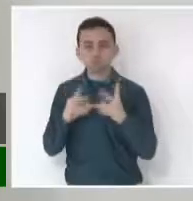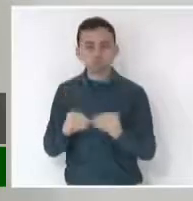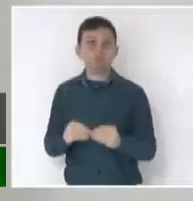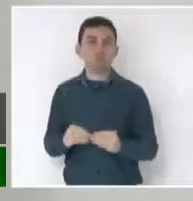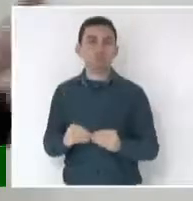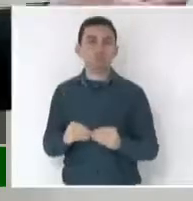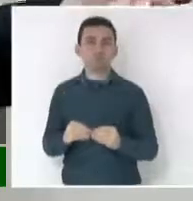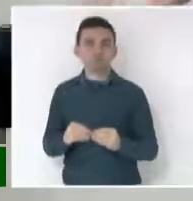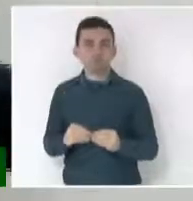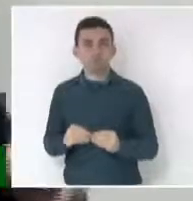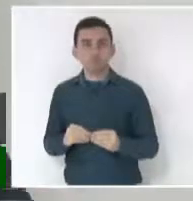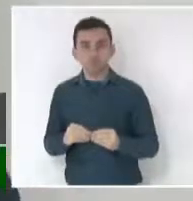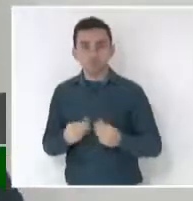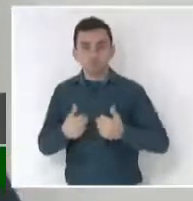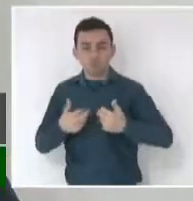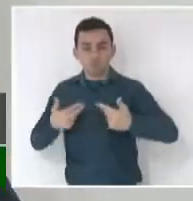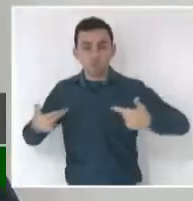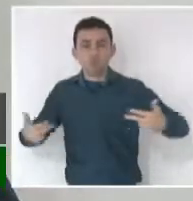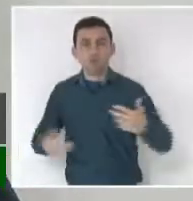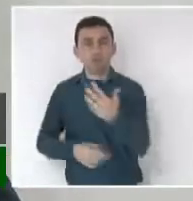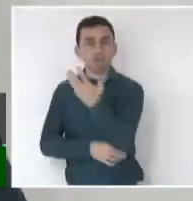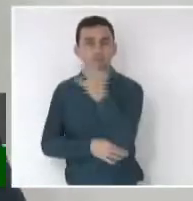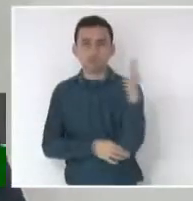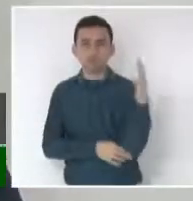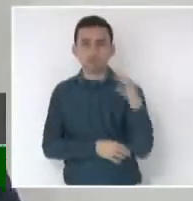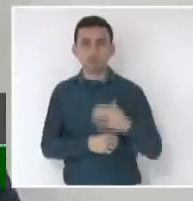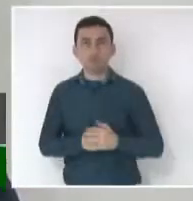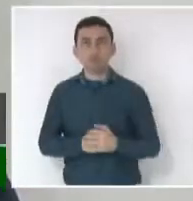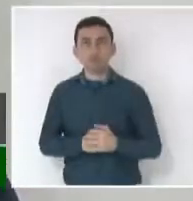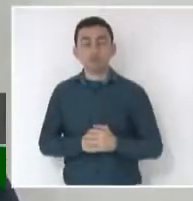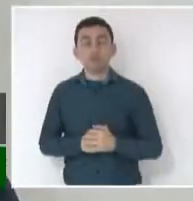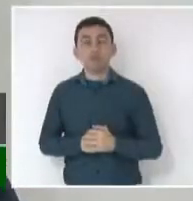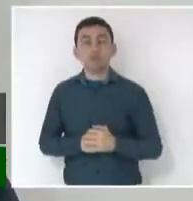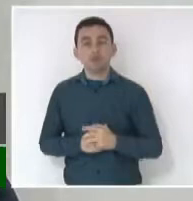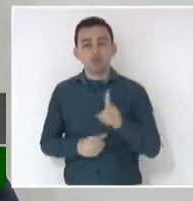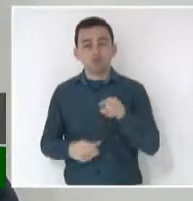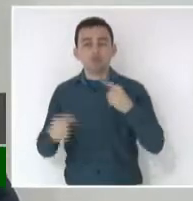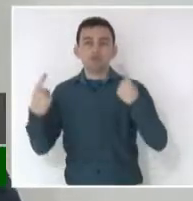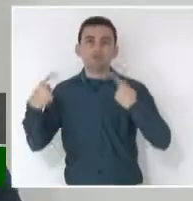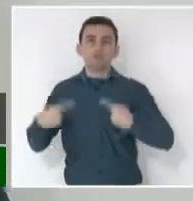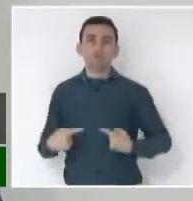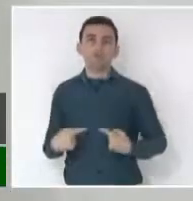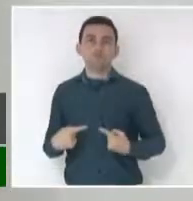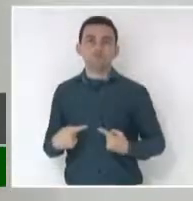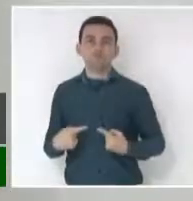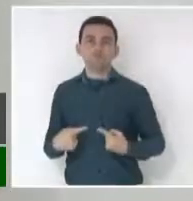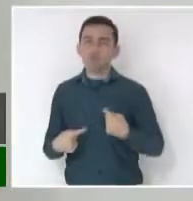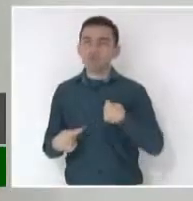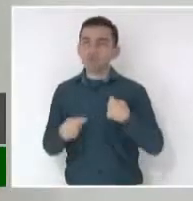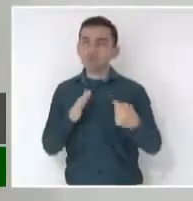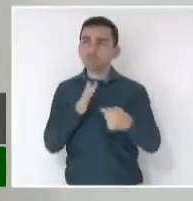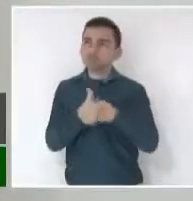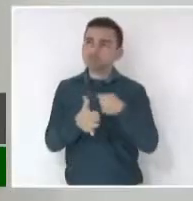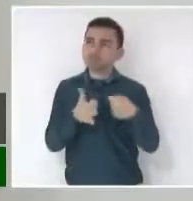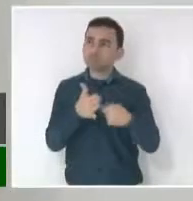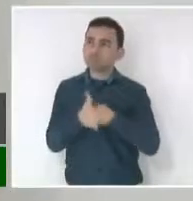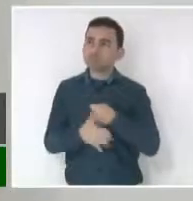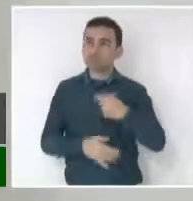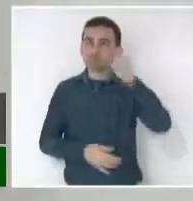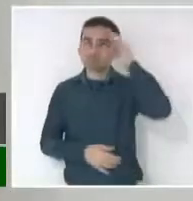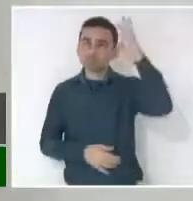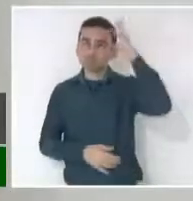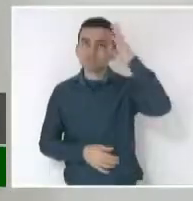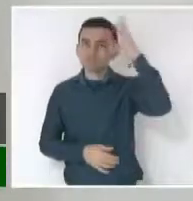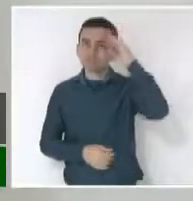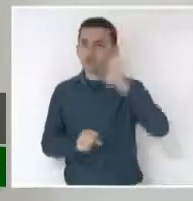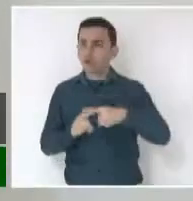bens naturais que aí estão. Esse é o desafio nosso. Eu tenho me perguntado muitas vezes por que eu